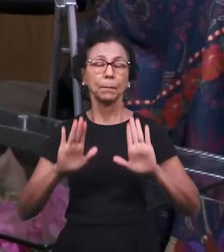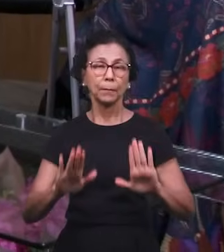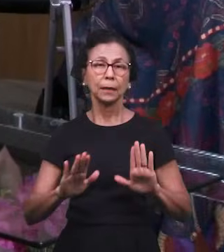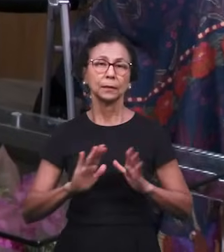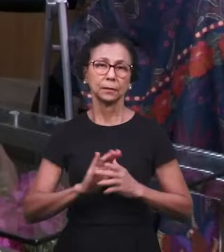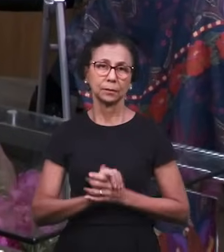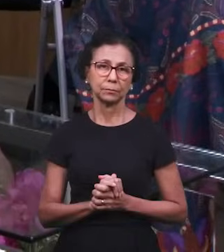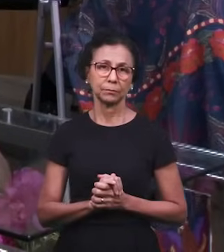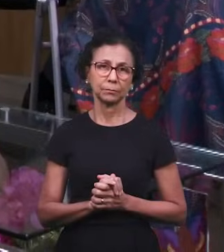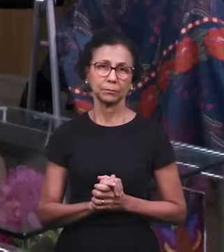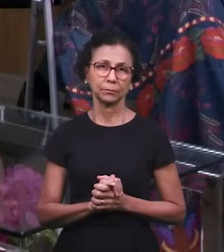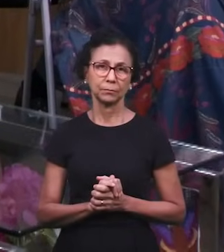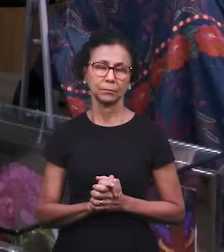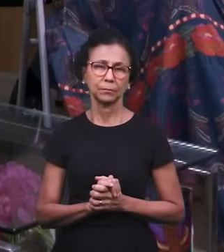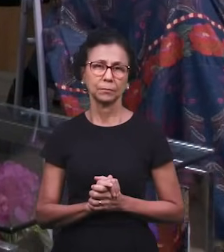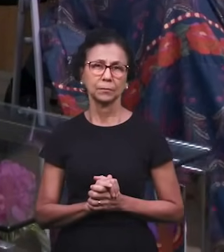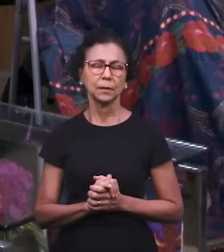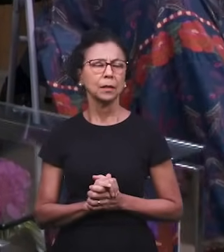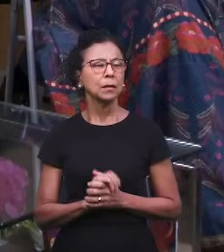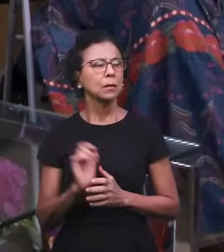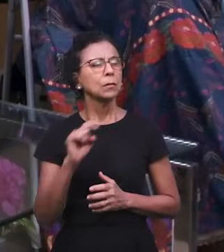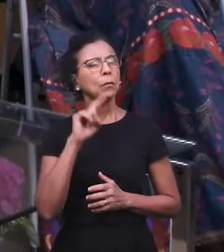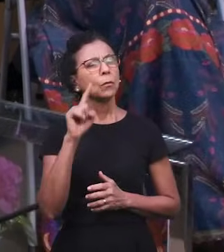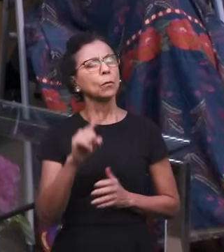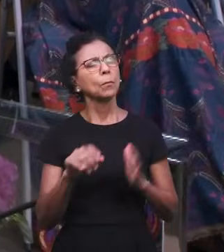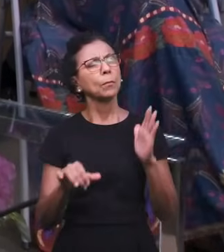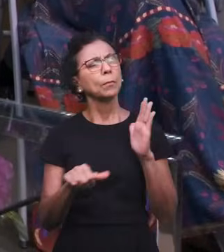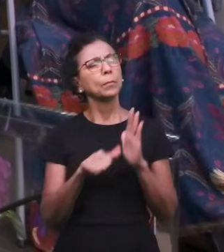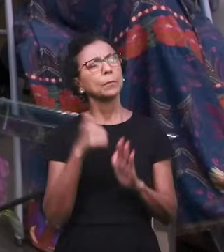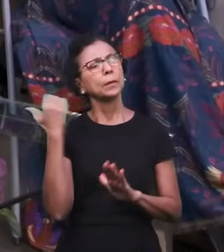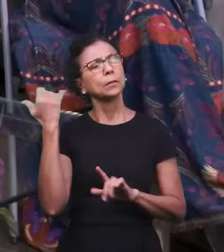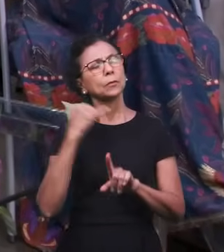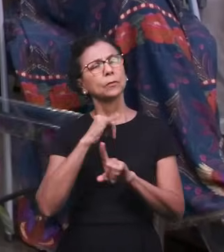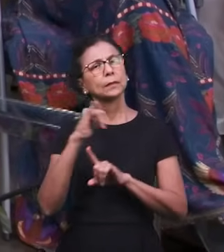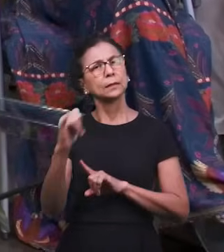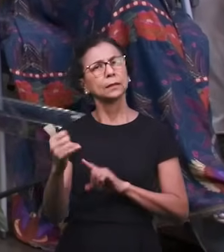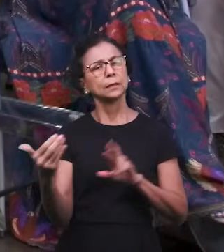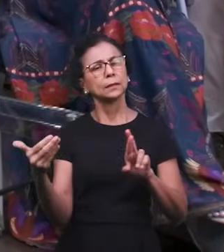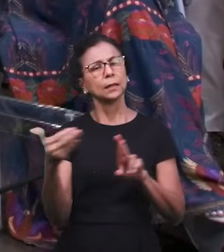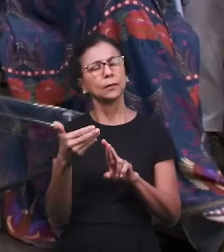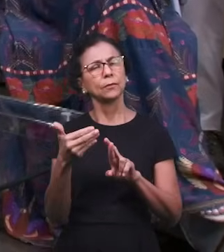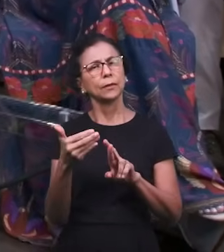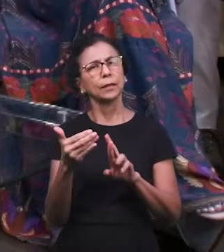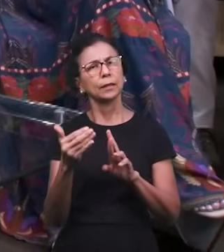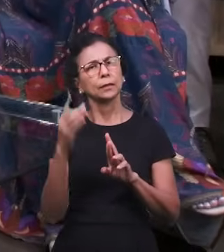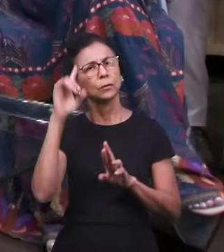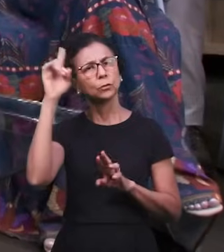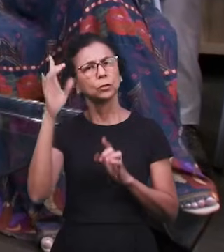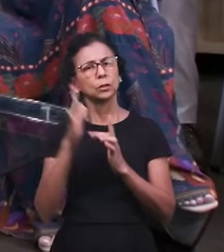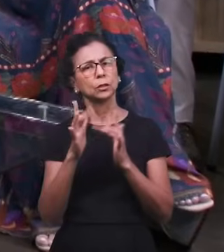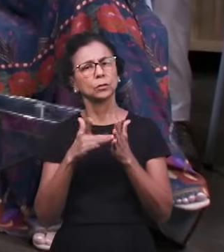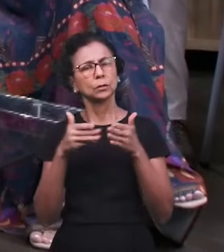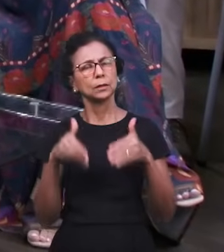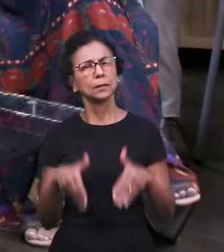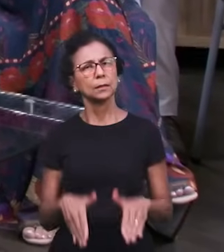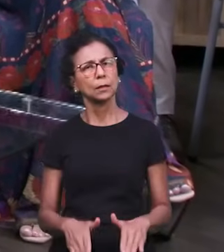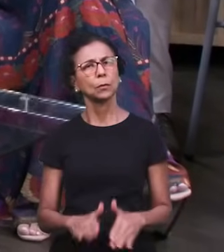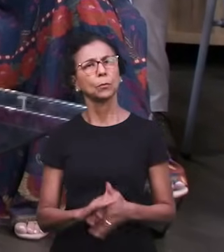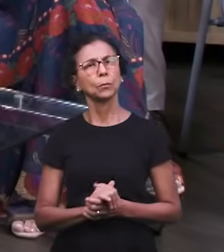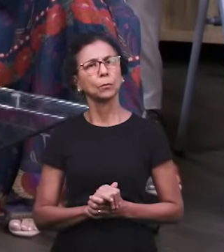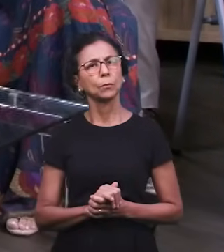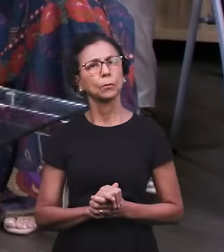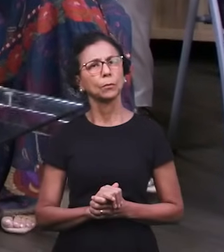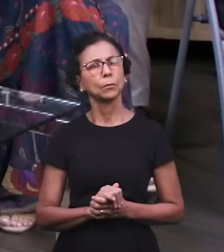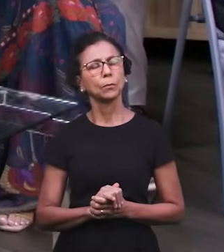3 do Gênesis, né, e que fala, né, daquele que nasceria da semente da mulher,